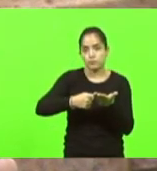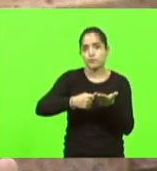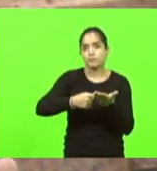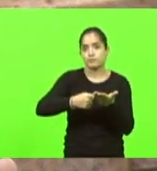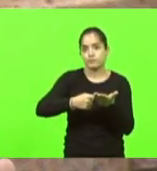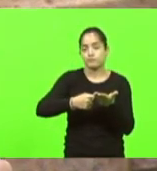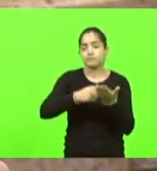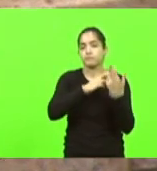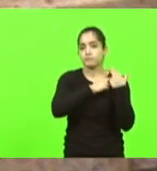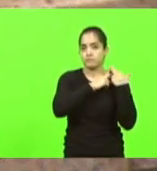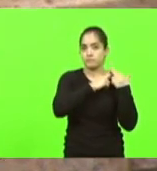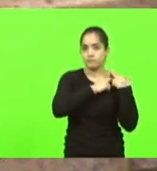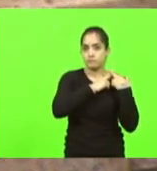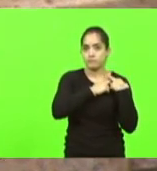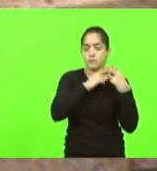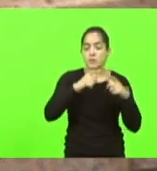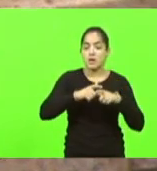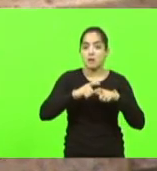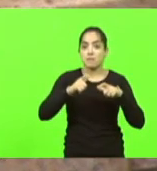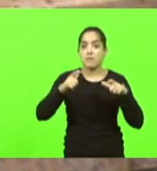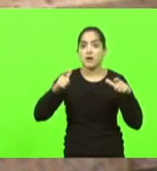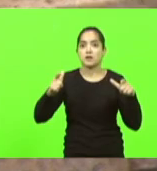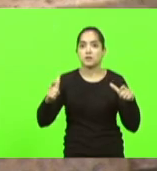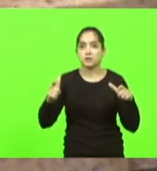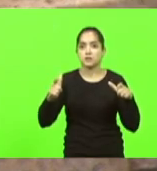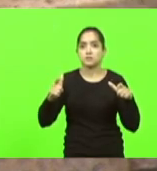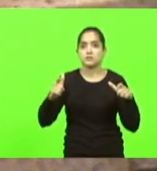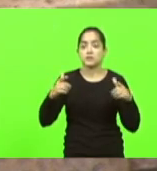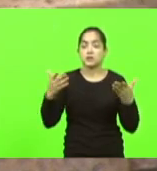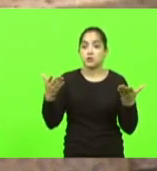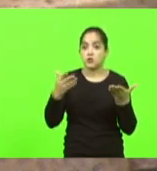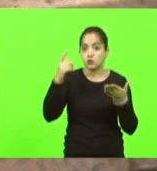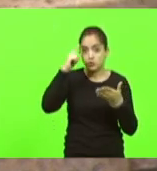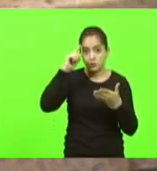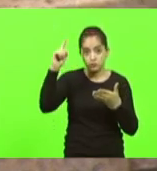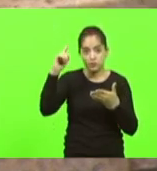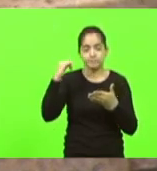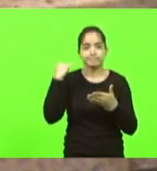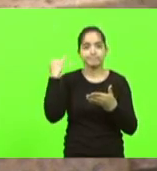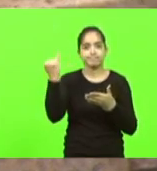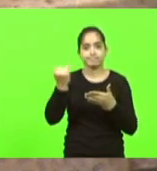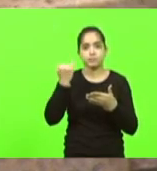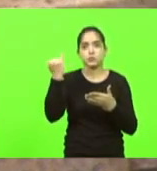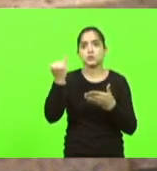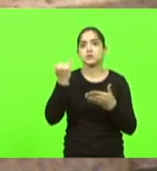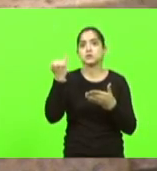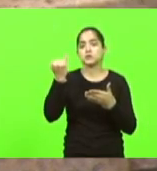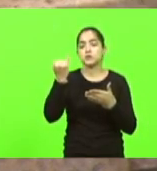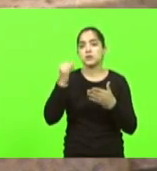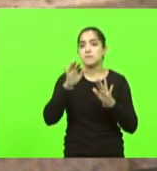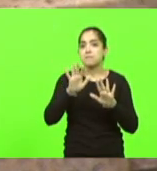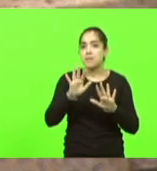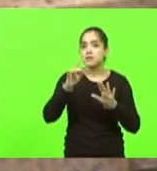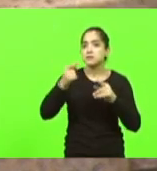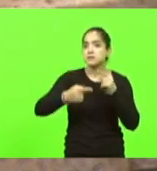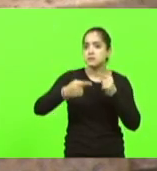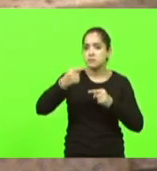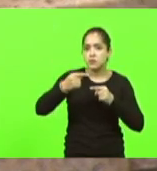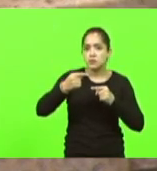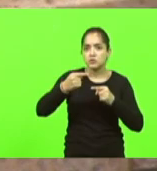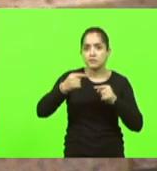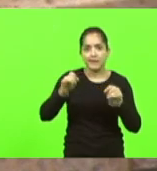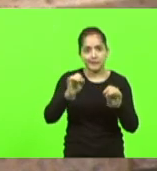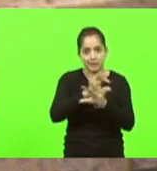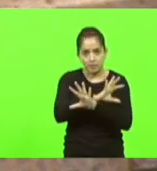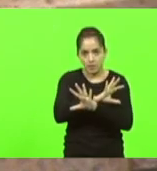com responsabilidade a maior parte da casa e hoje é um dia importante entretanto esse debate não acaba hoje